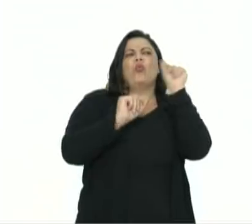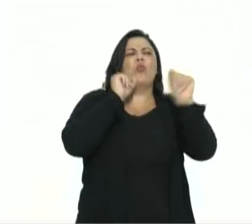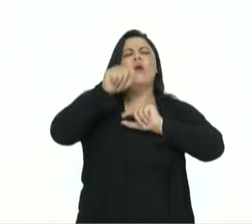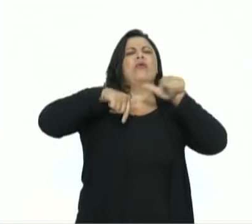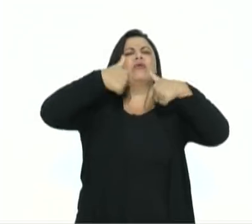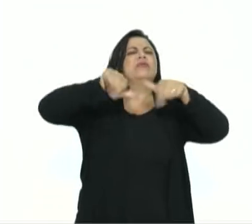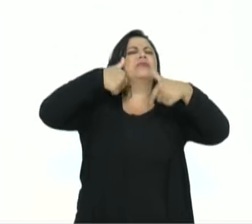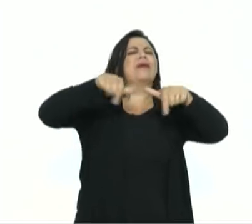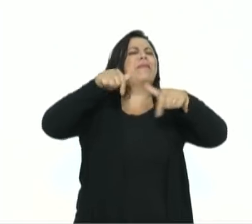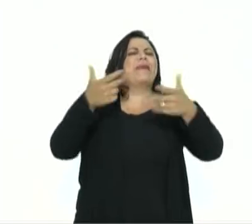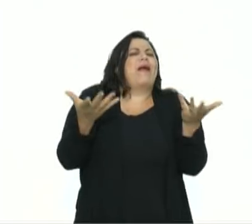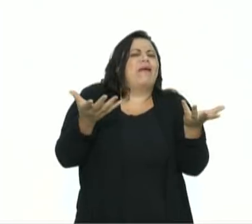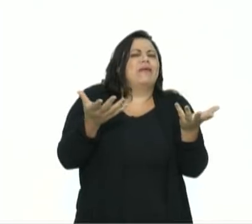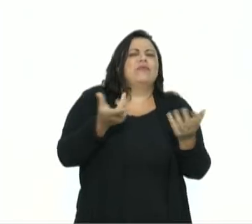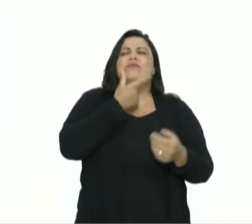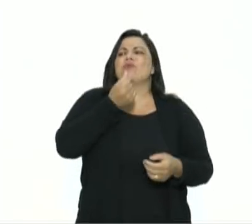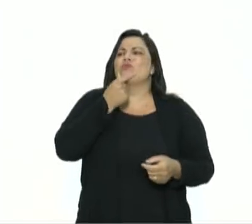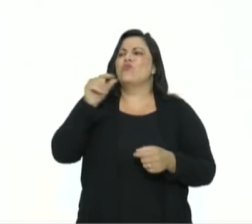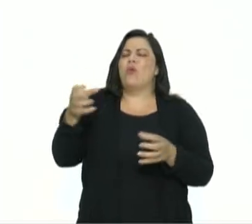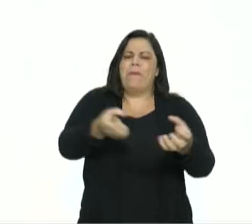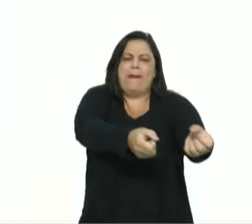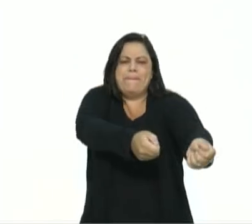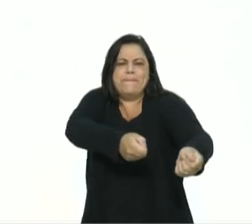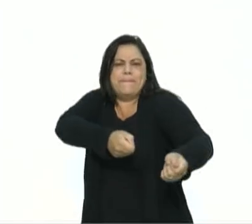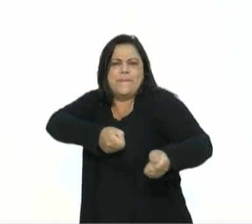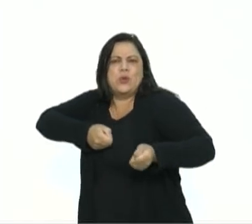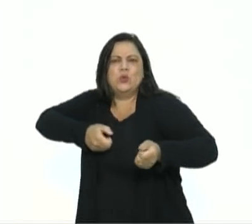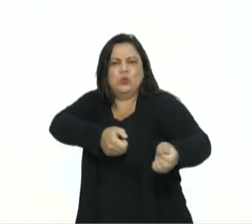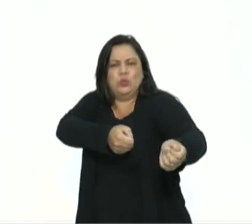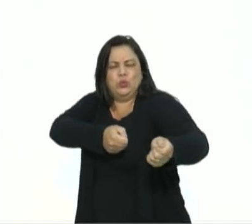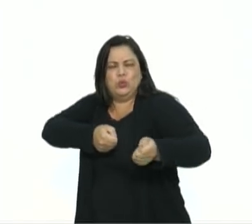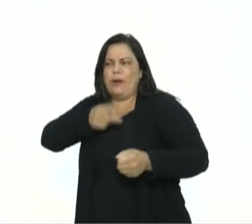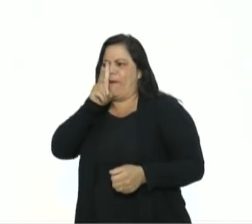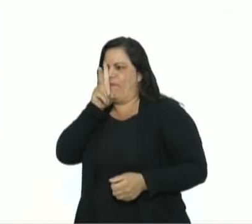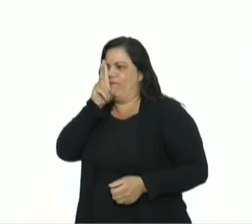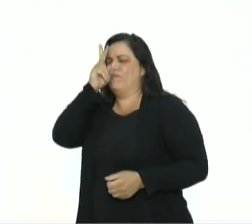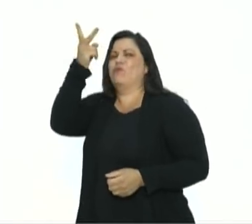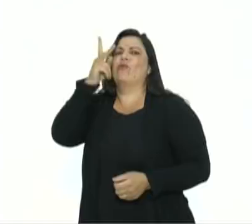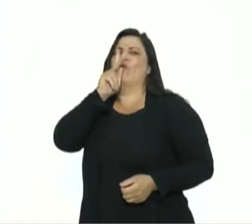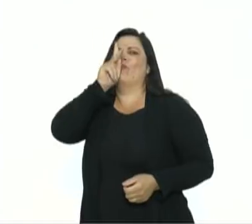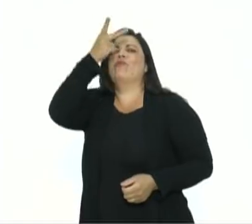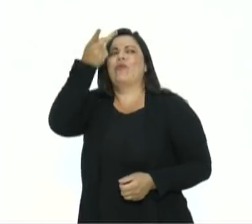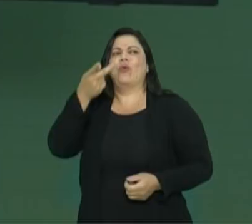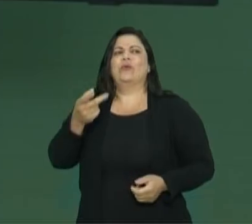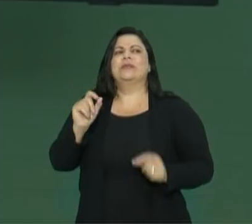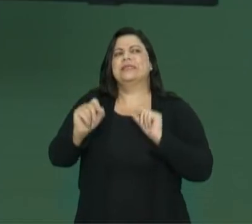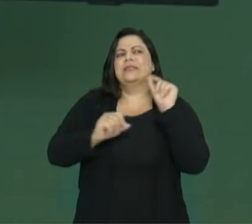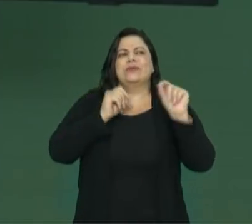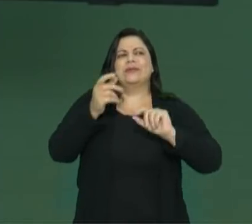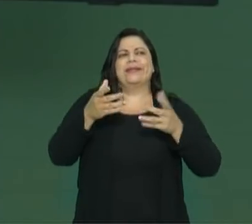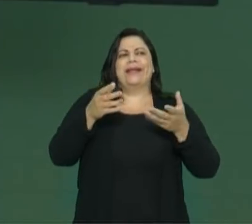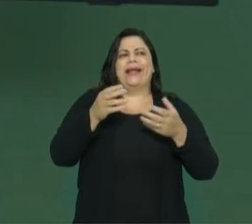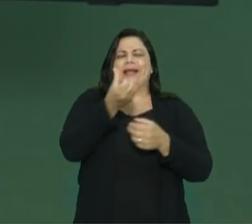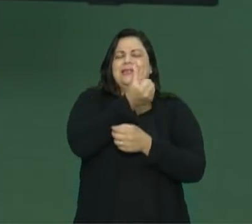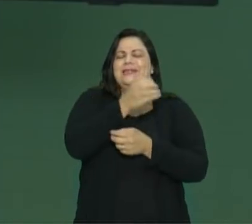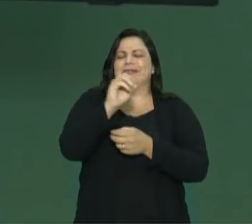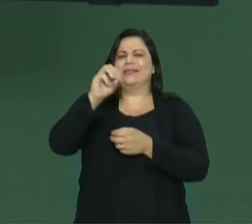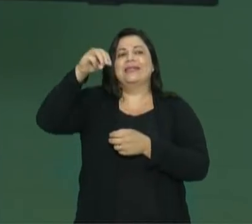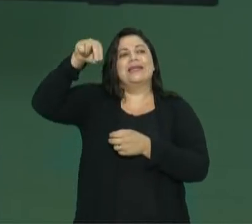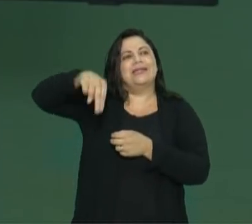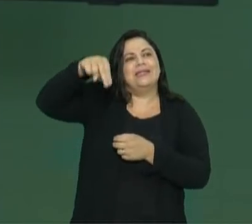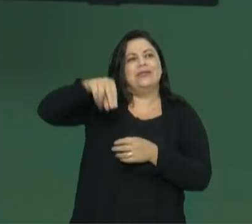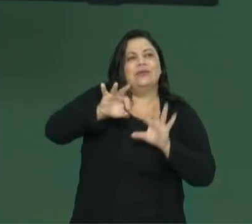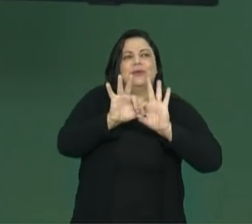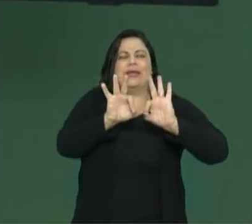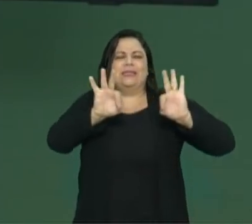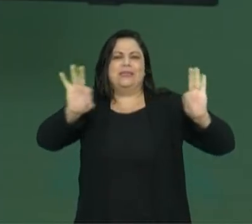pelo homem ao puxar a caixa com uma força de 60 newtons por uma distância de 9 metros. Beleza? Leio aí,